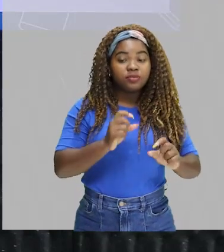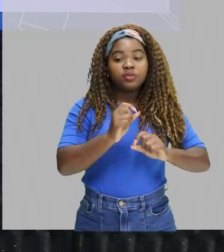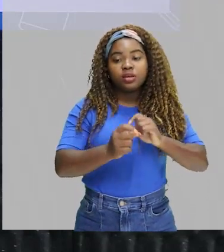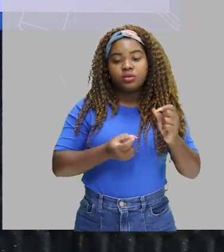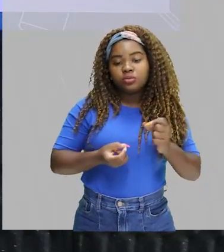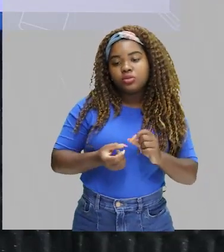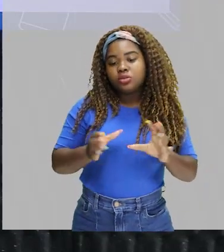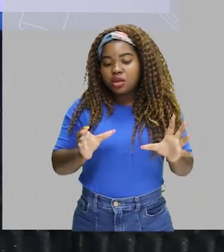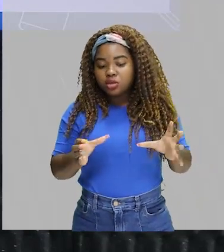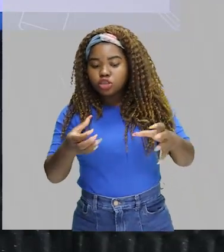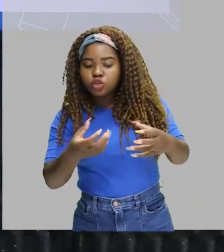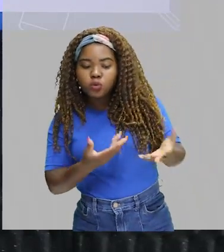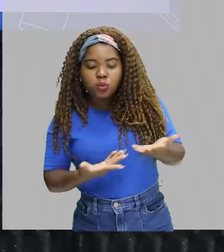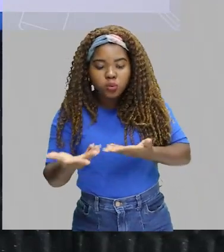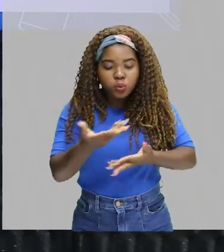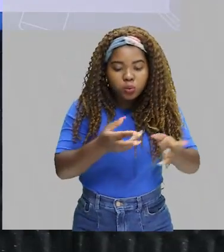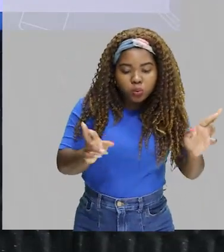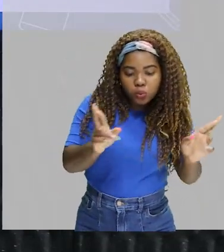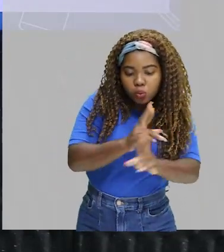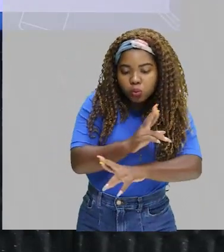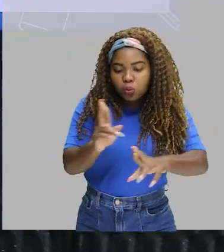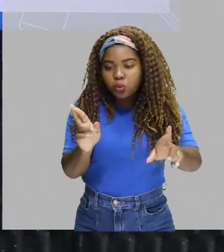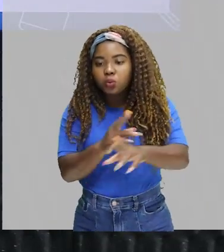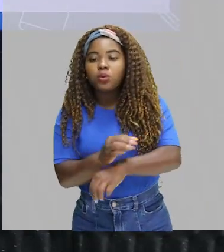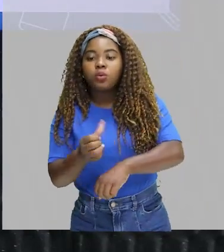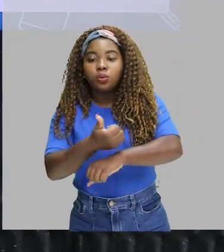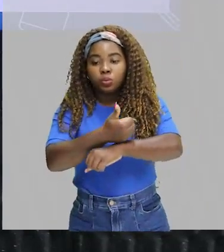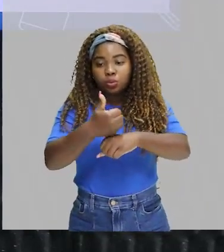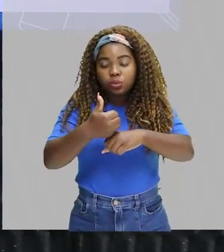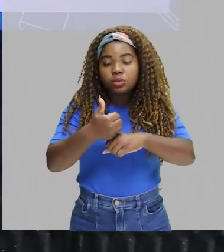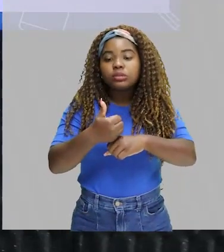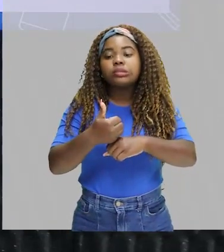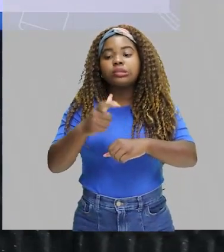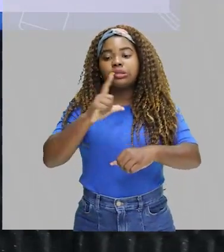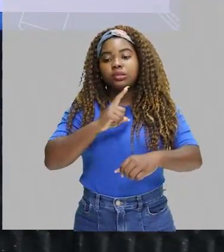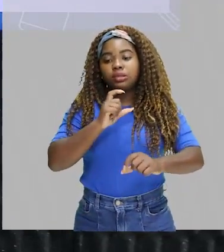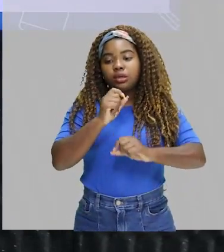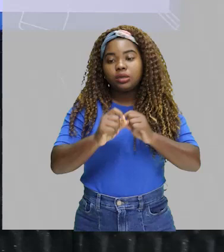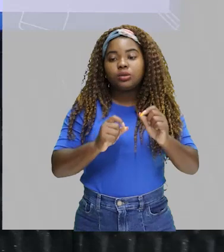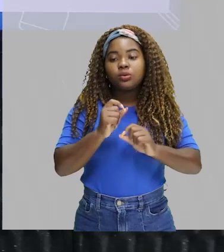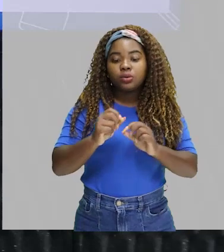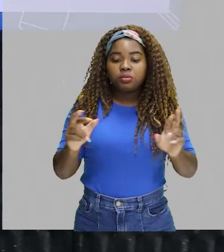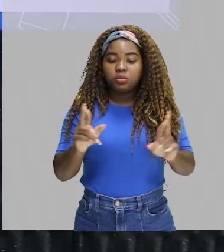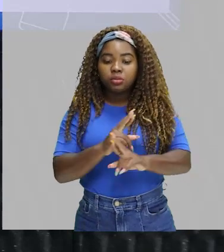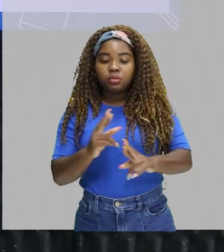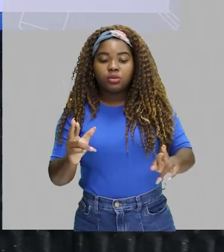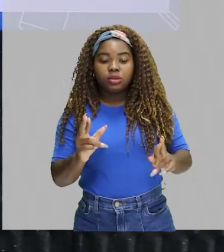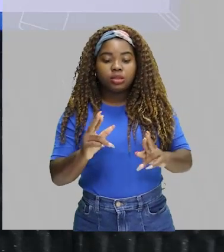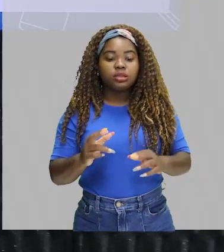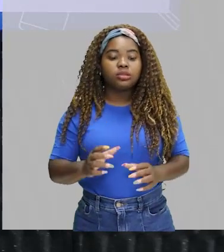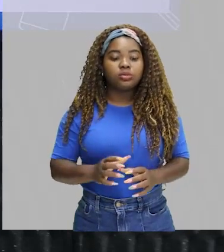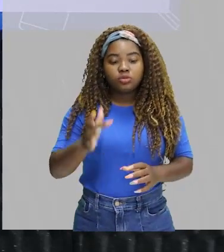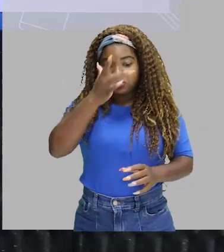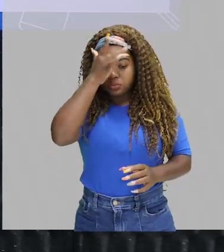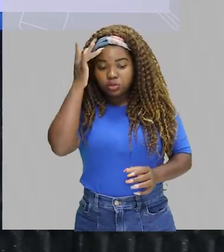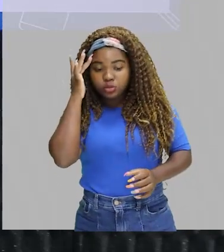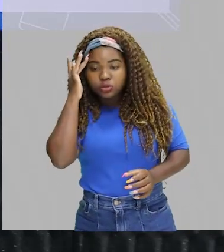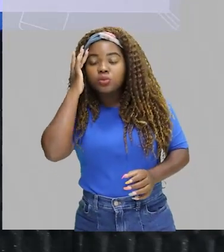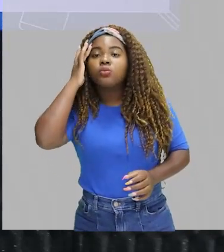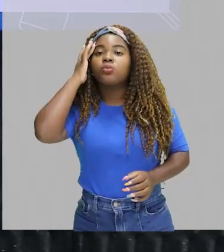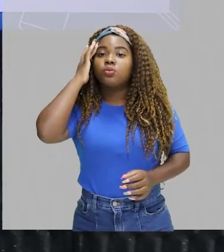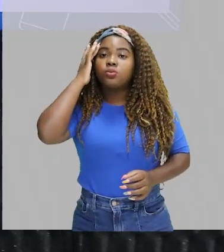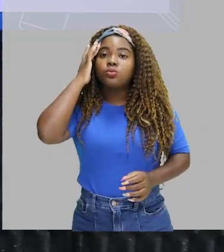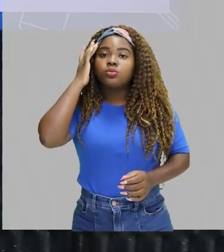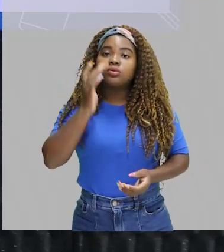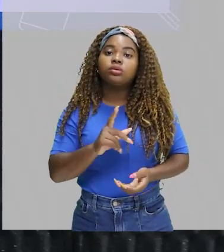utilitarista. A ação moral que leva a maior número de pessoas, a este maior número de pessoas,